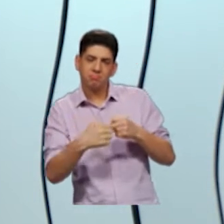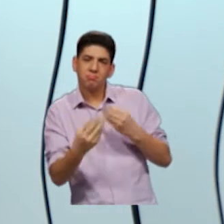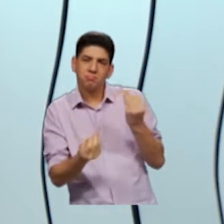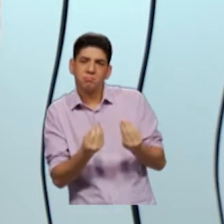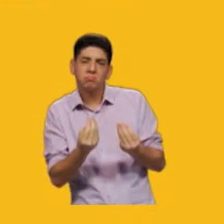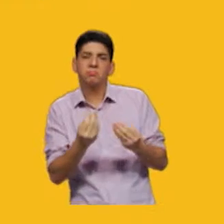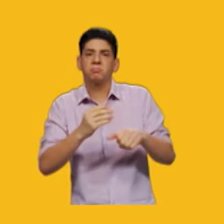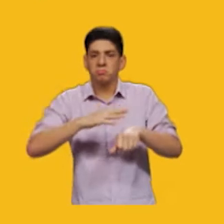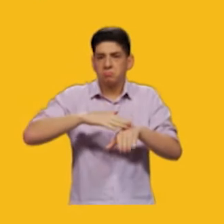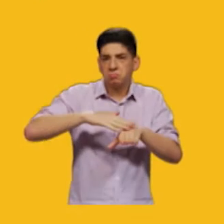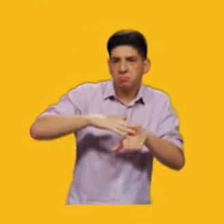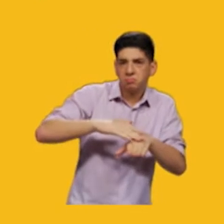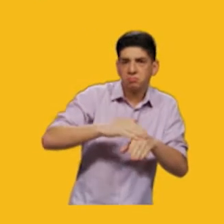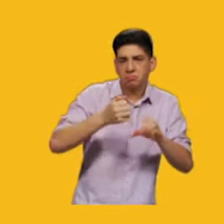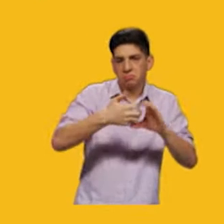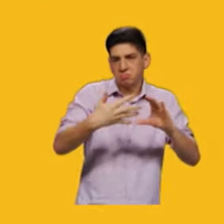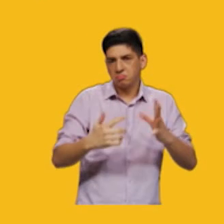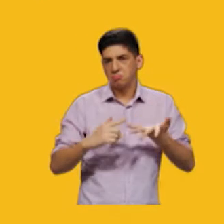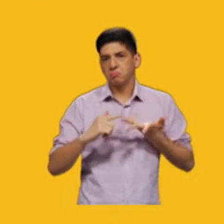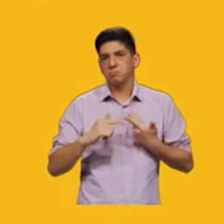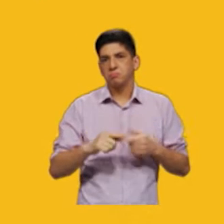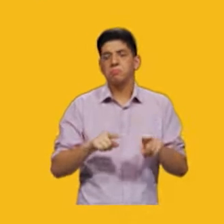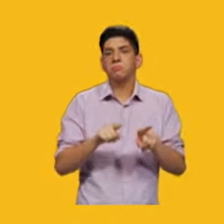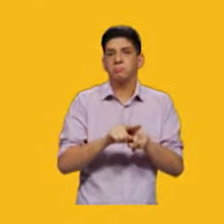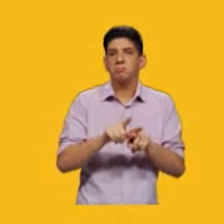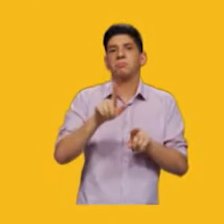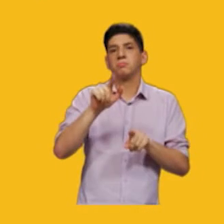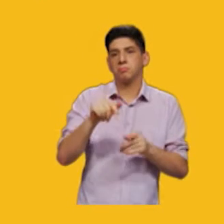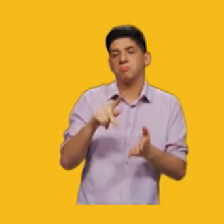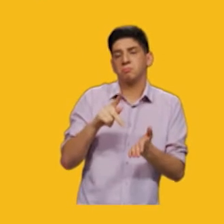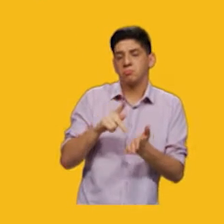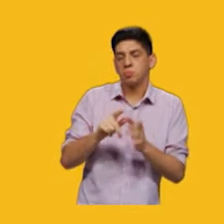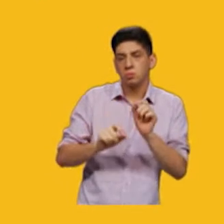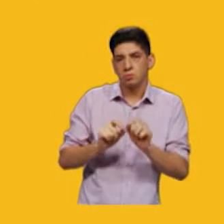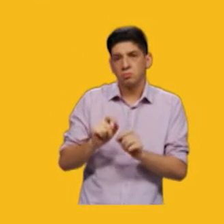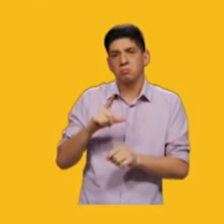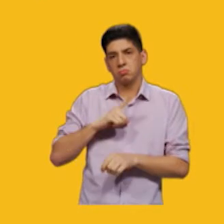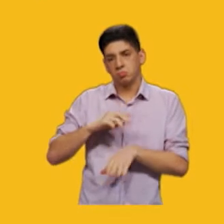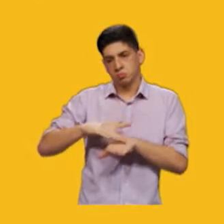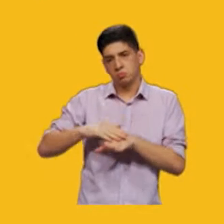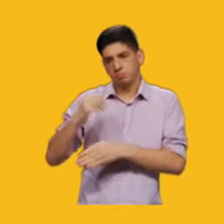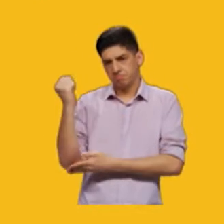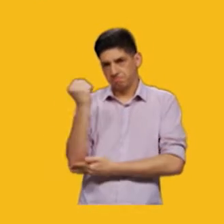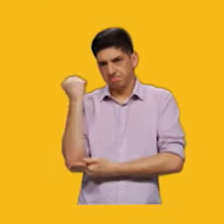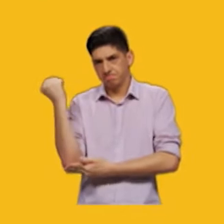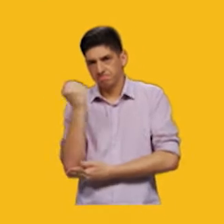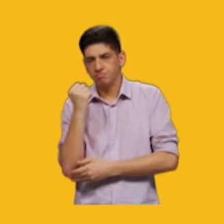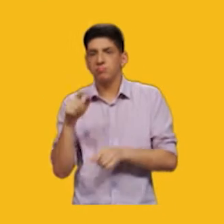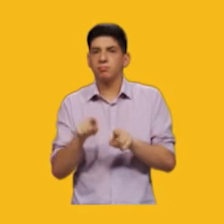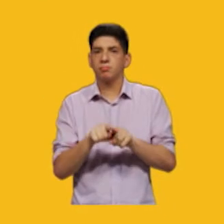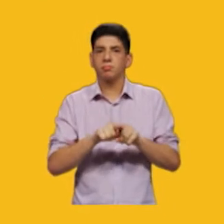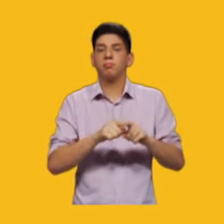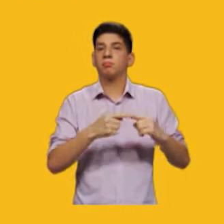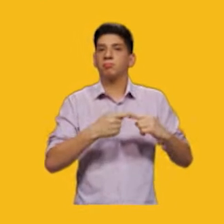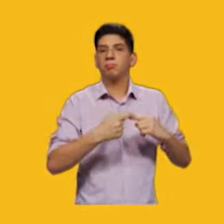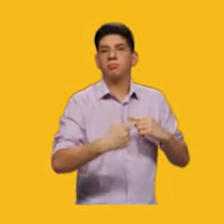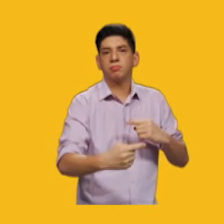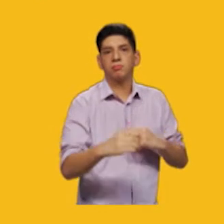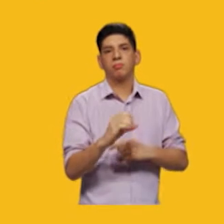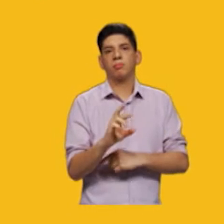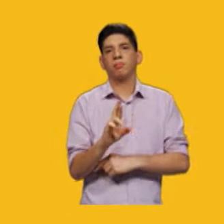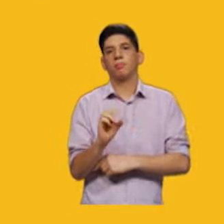doenças, que de certa forma tem doenças agudas, tem doenças crônicas. Então, que você venha conhecer essas